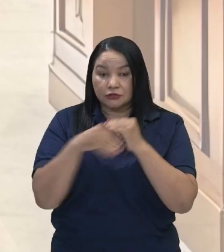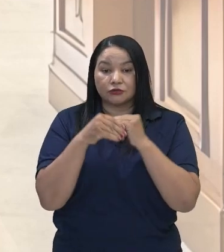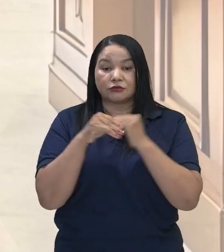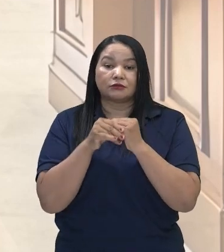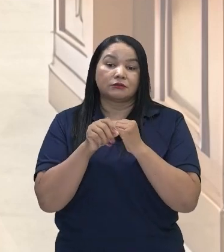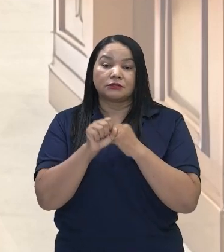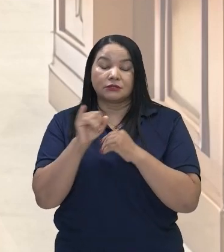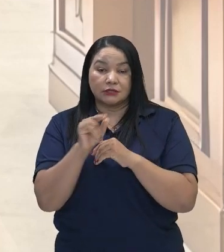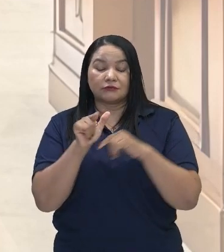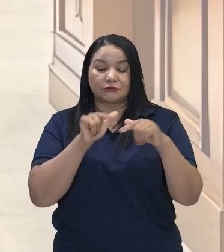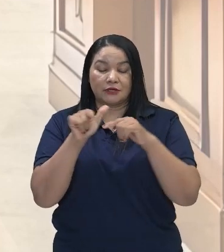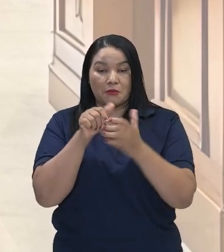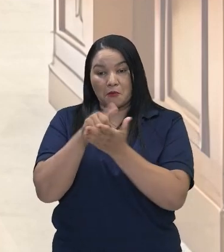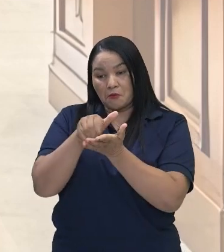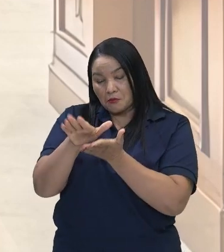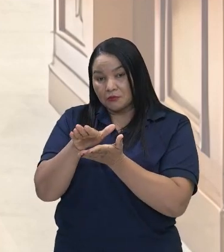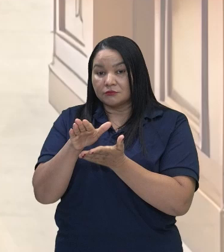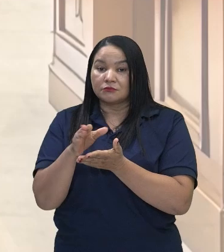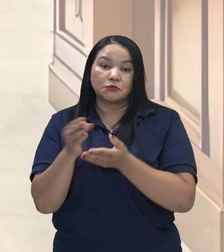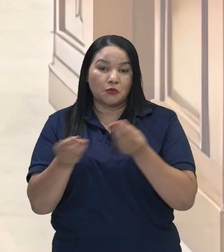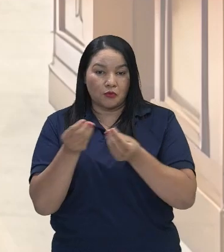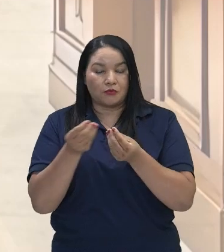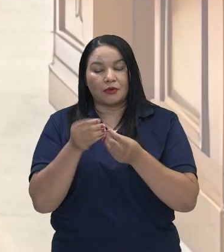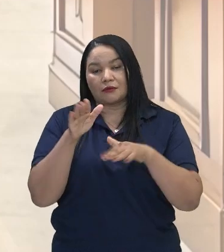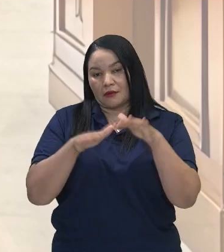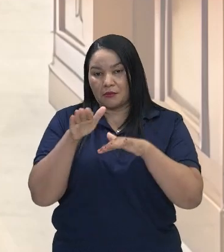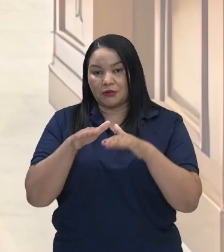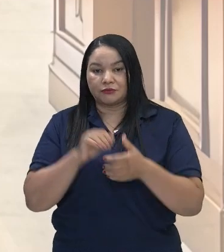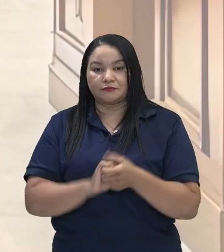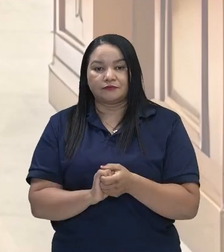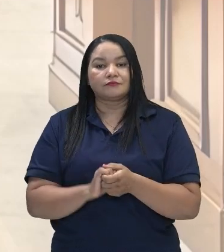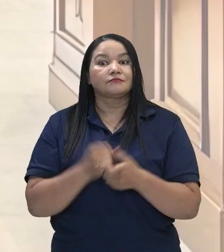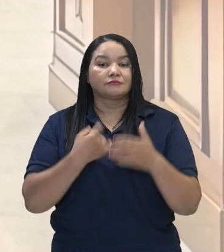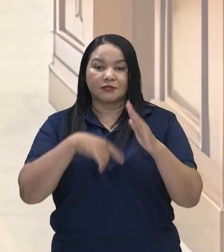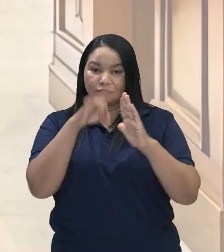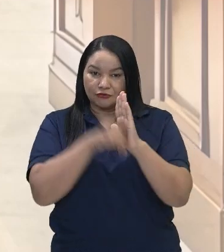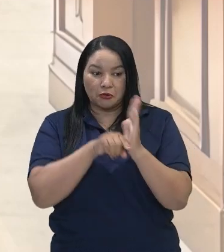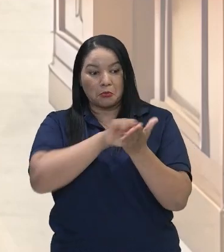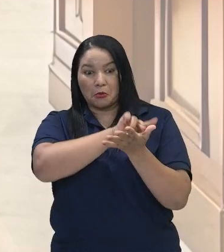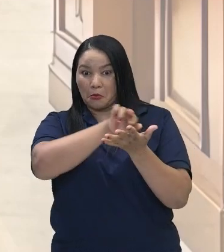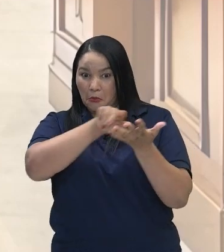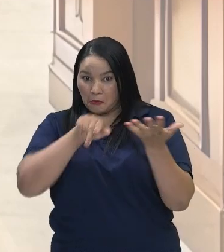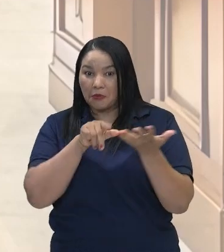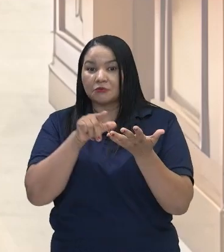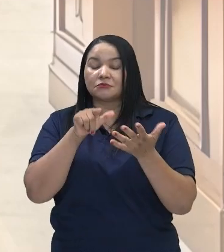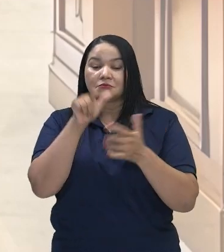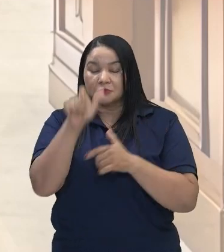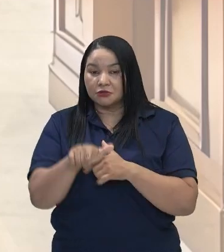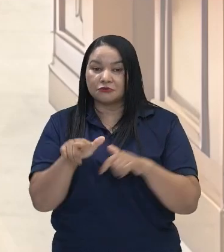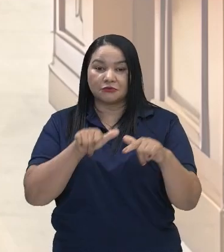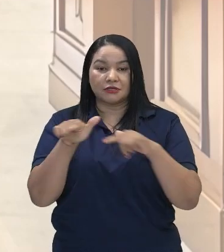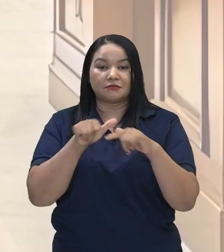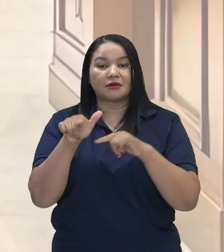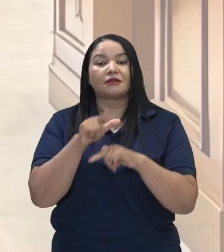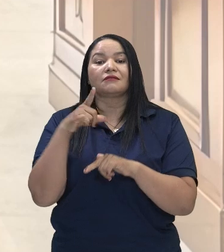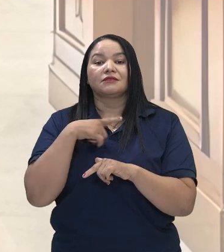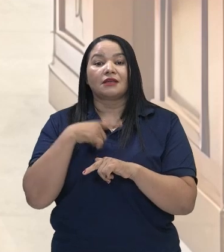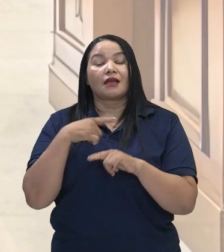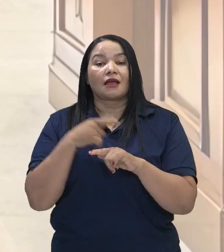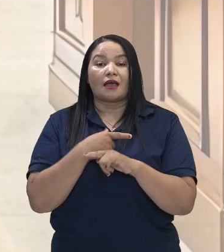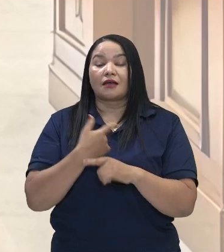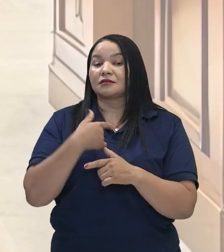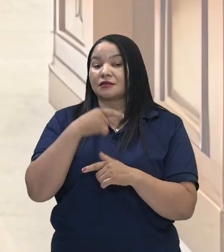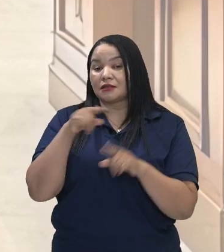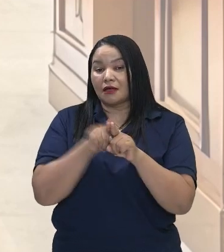foi a demissão do trabalhador. Então vamos perceber, né? São muitos os direitos que o trabalhador tem, são muitas as obrigações que o